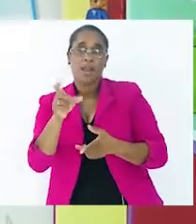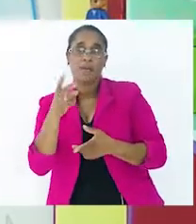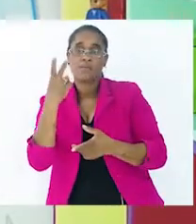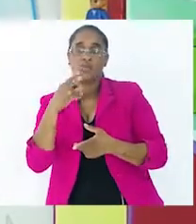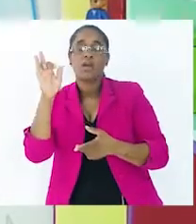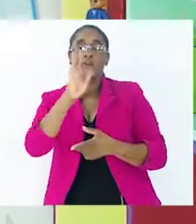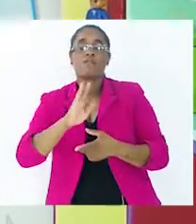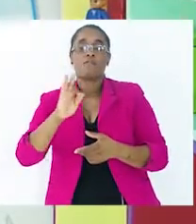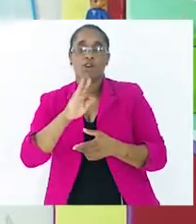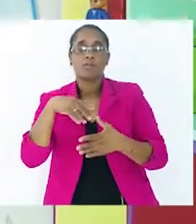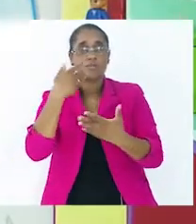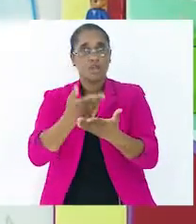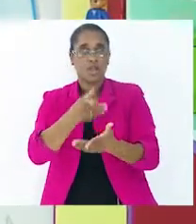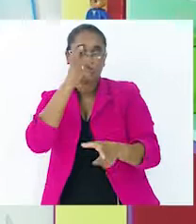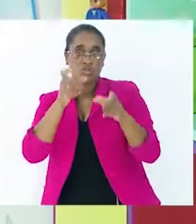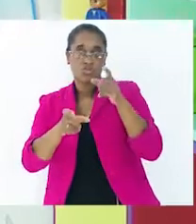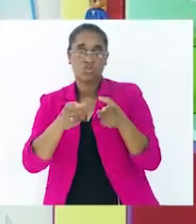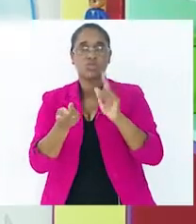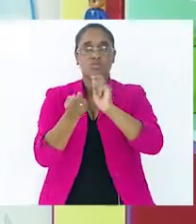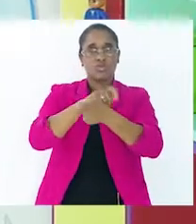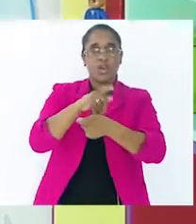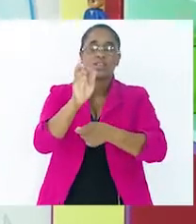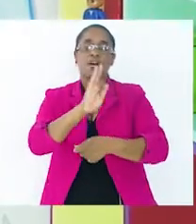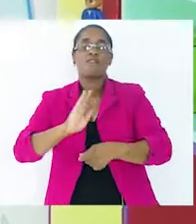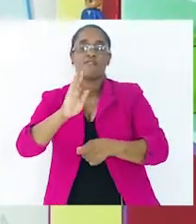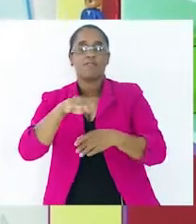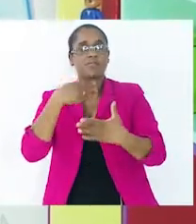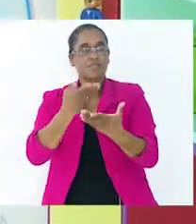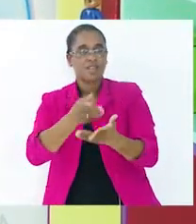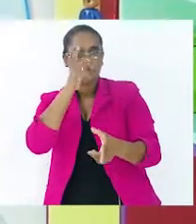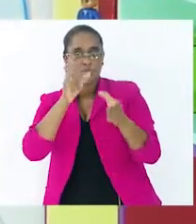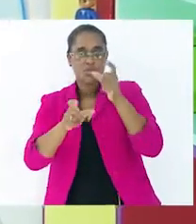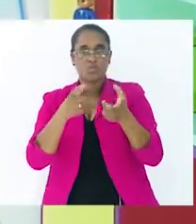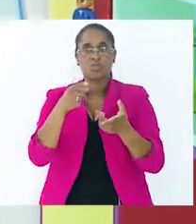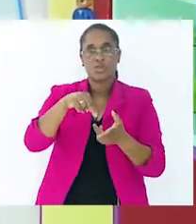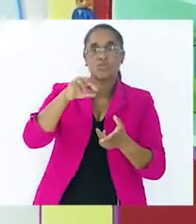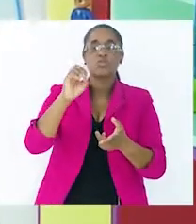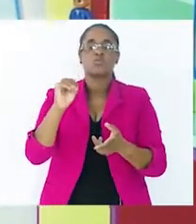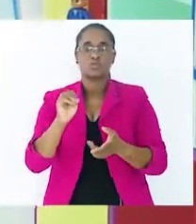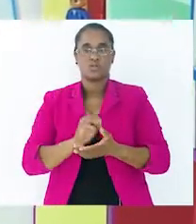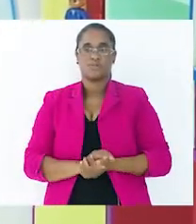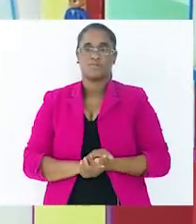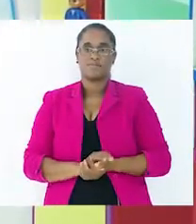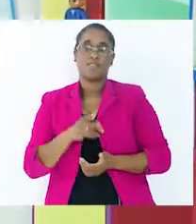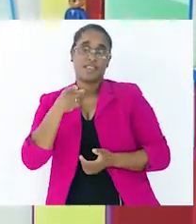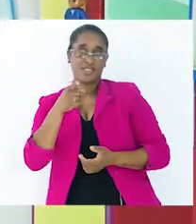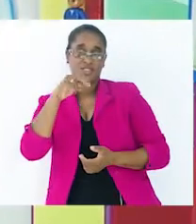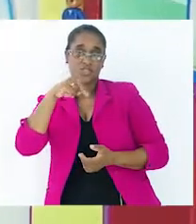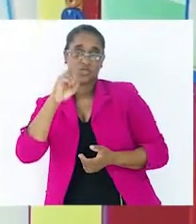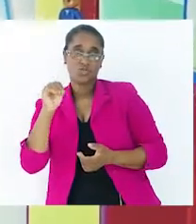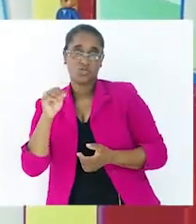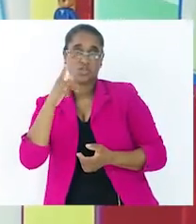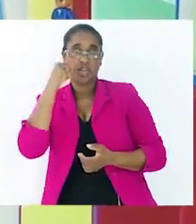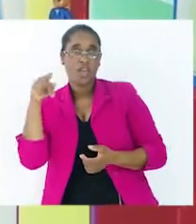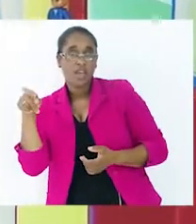de apresentar as pessoas e substituiu essas formas de representar essas pessoas com esse nos. Então, esse nos refere tanto a